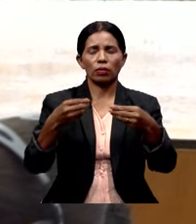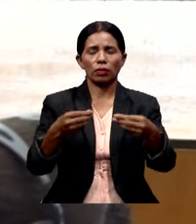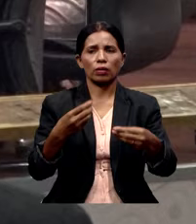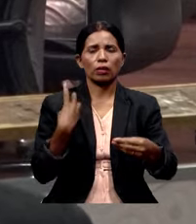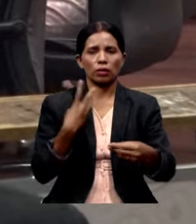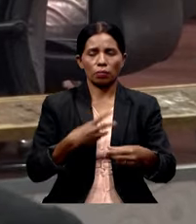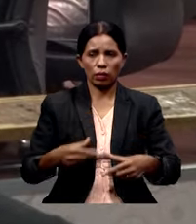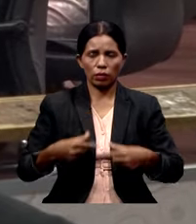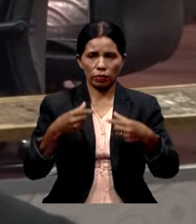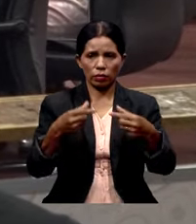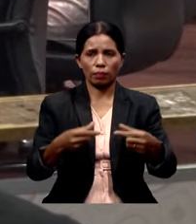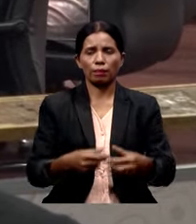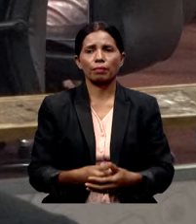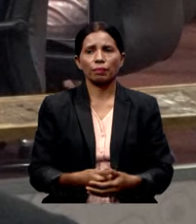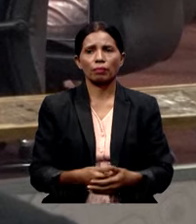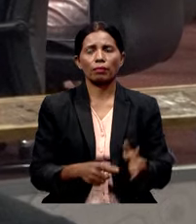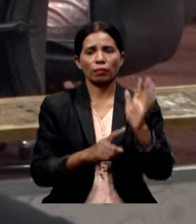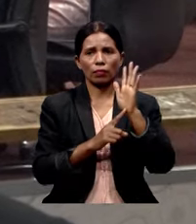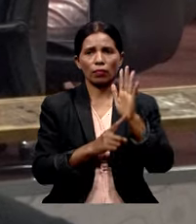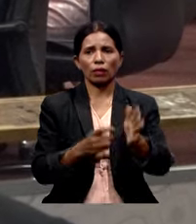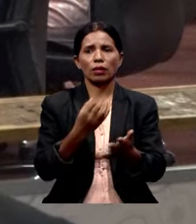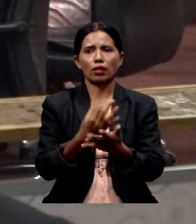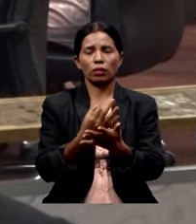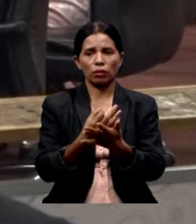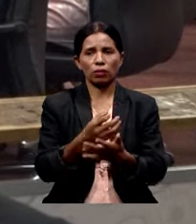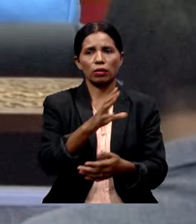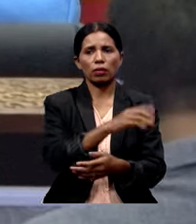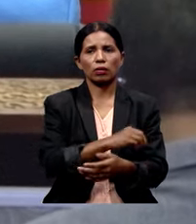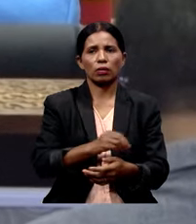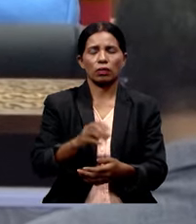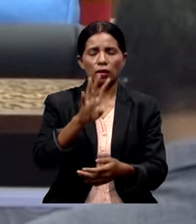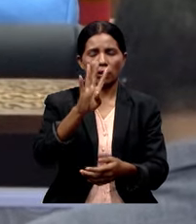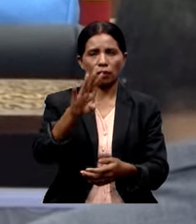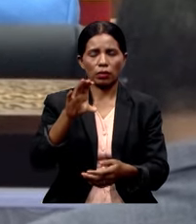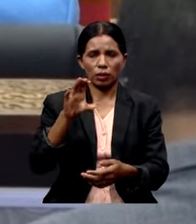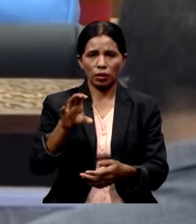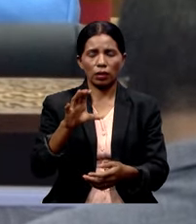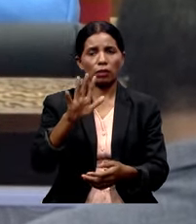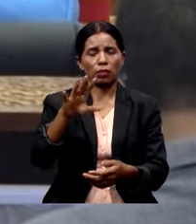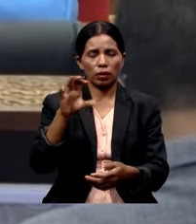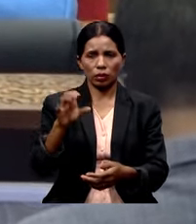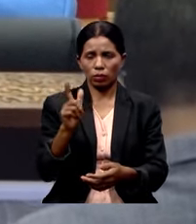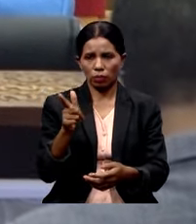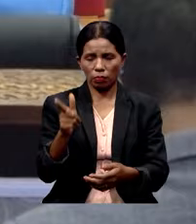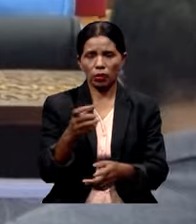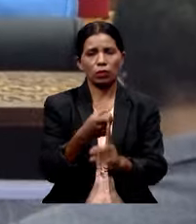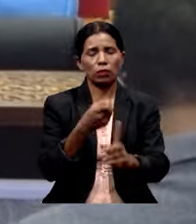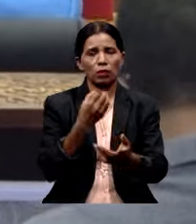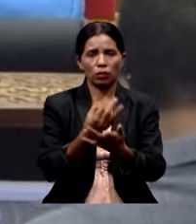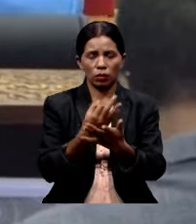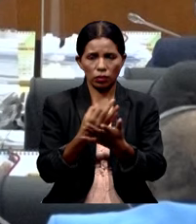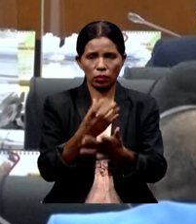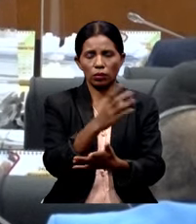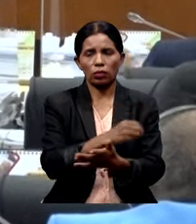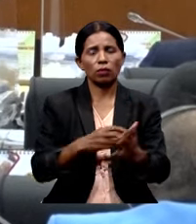oferece. Transferência ne corresponde ao dólar americano tocon atus lima ruanulu, o seu rendimento sustentável estimado